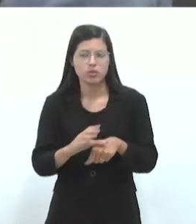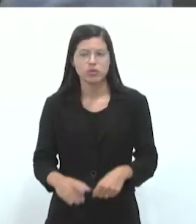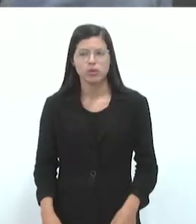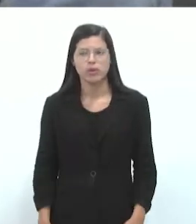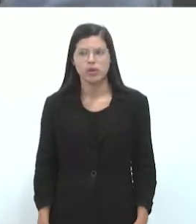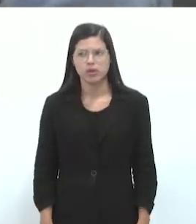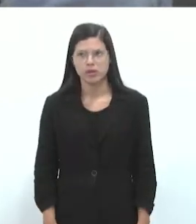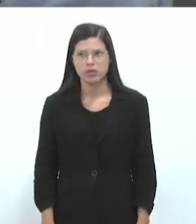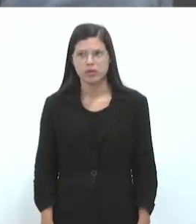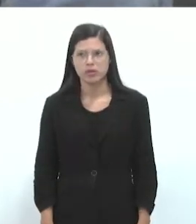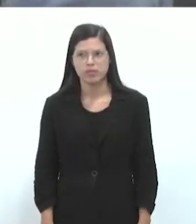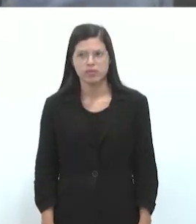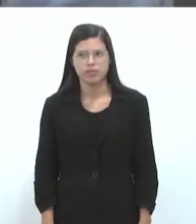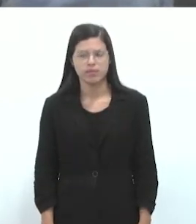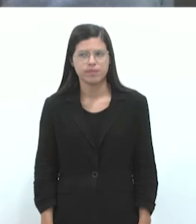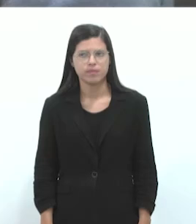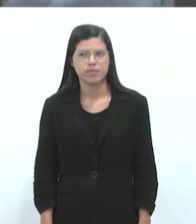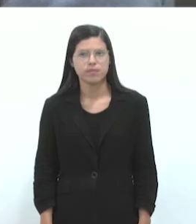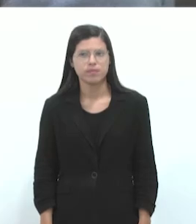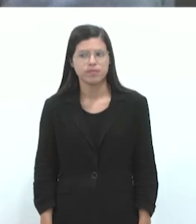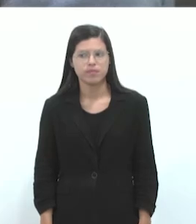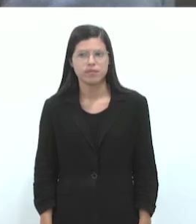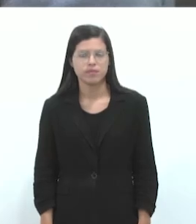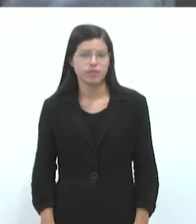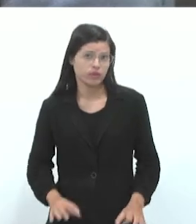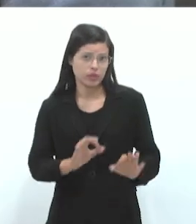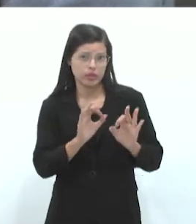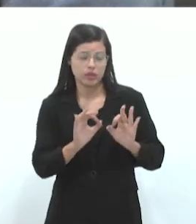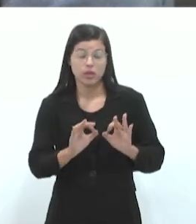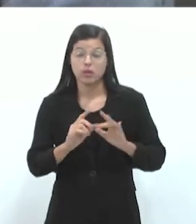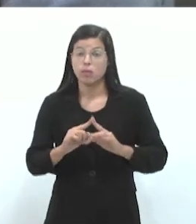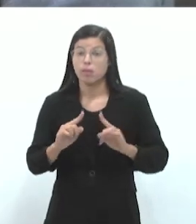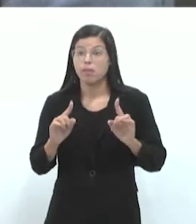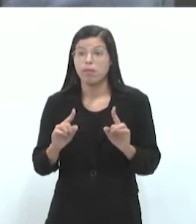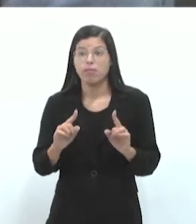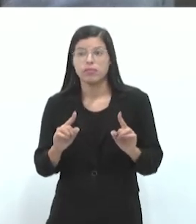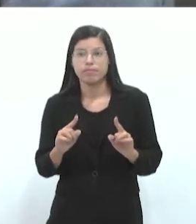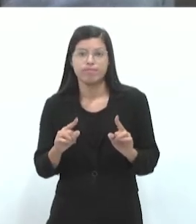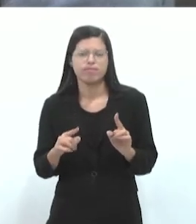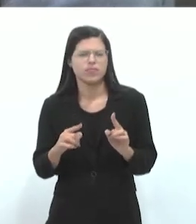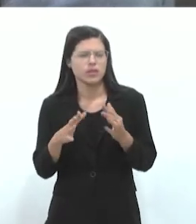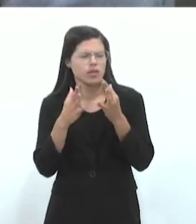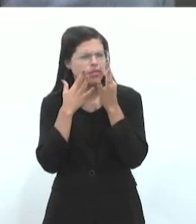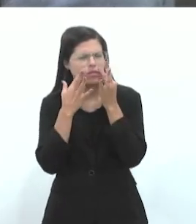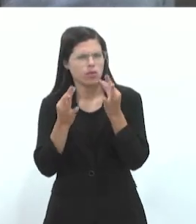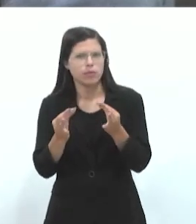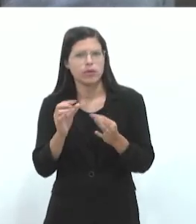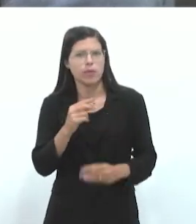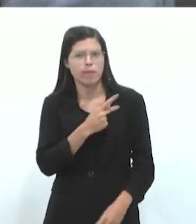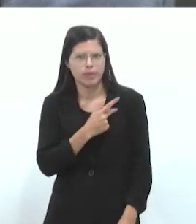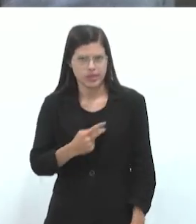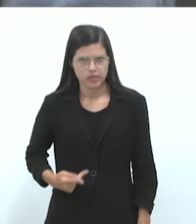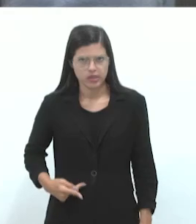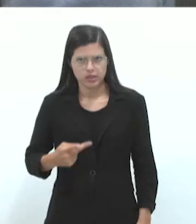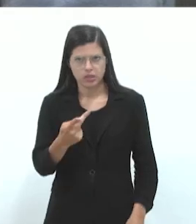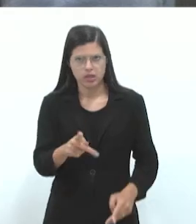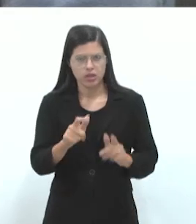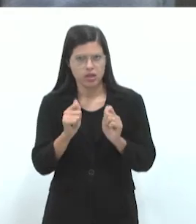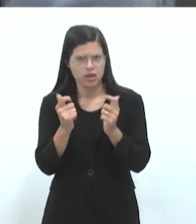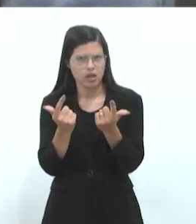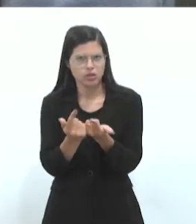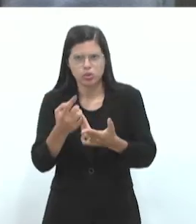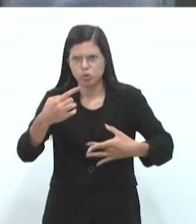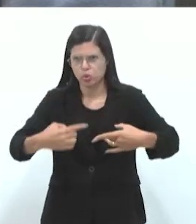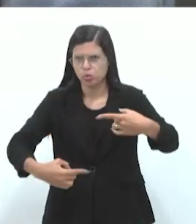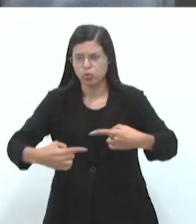correto. dele. Que é legal. Mas o que me chama a atenção é o seguinte: o presidente dessa casa, quando discutiu diversos concursos